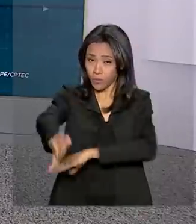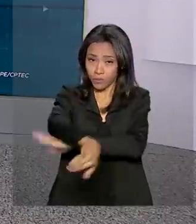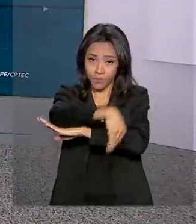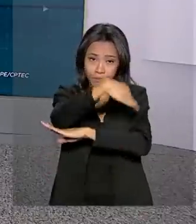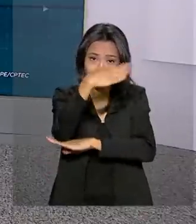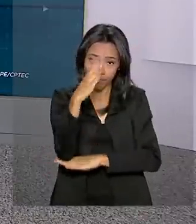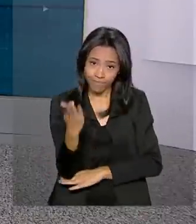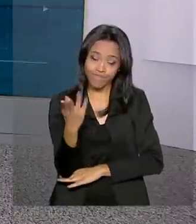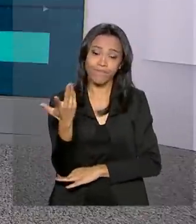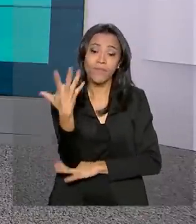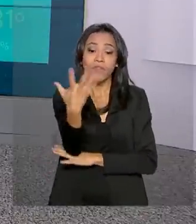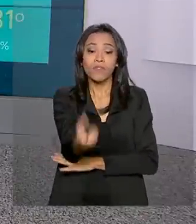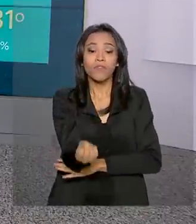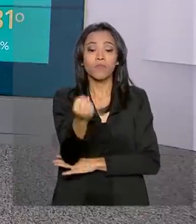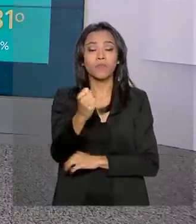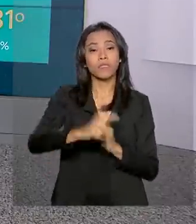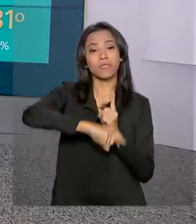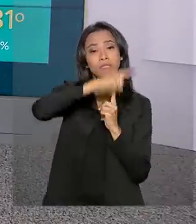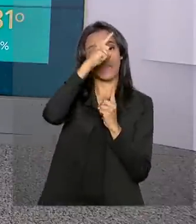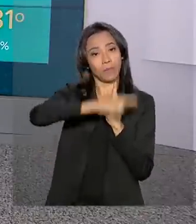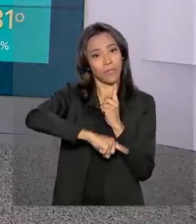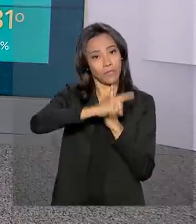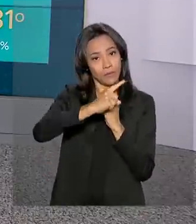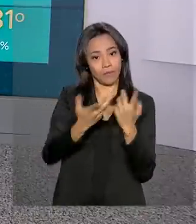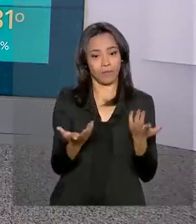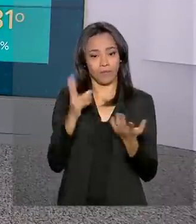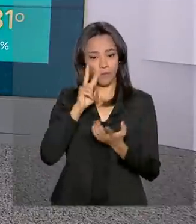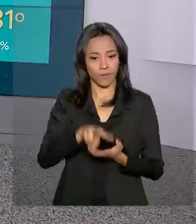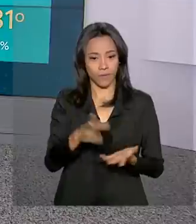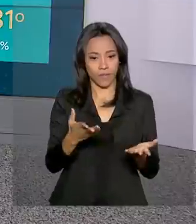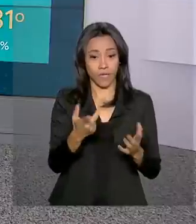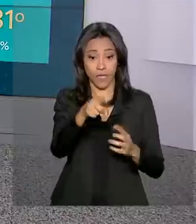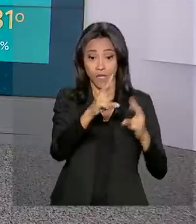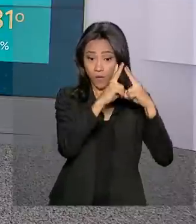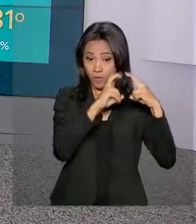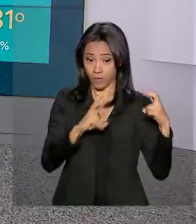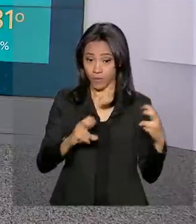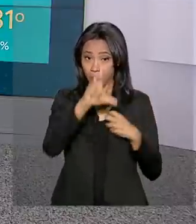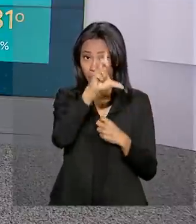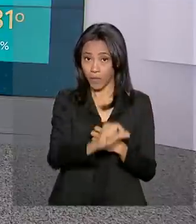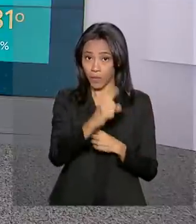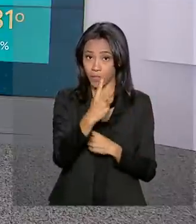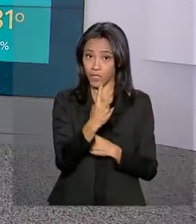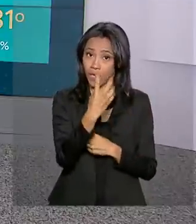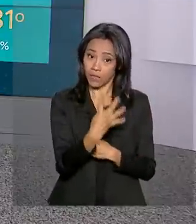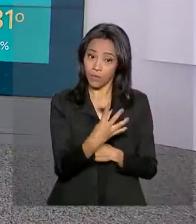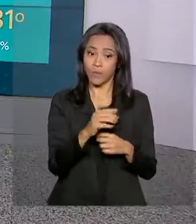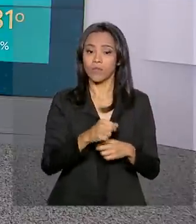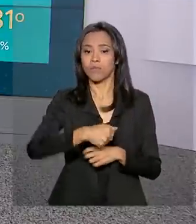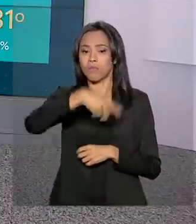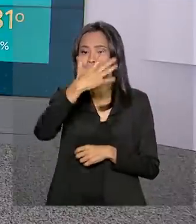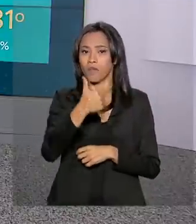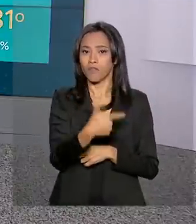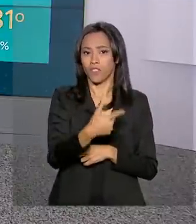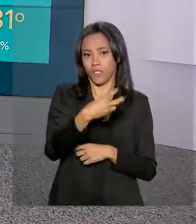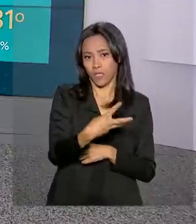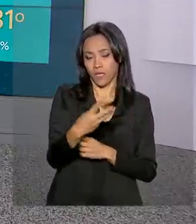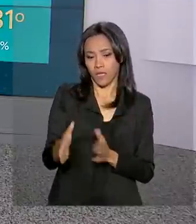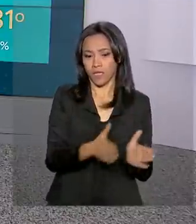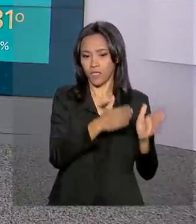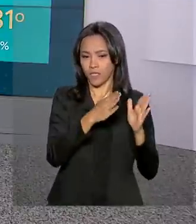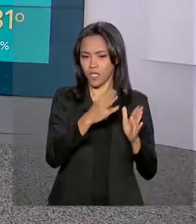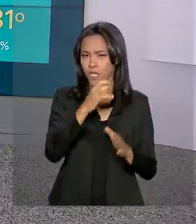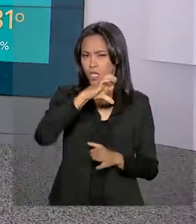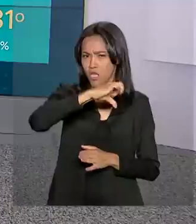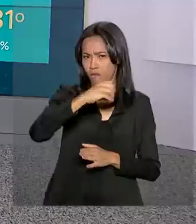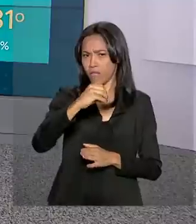dia. Agora vamos às temperaturas mínimas e máximas. Florianópolis, mínima de 14, máxima de 23 graus,